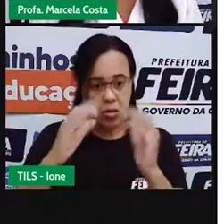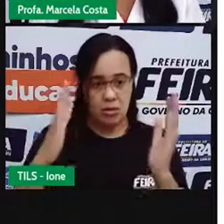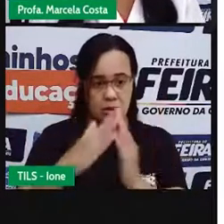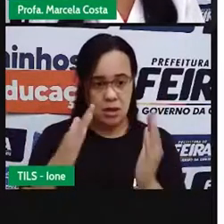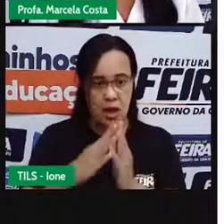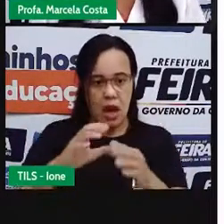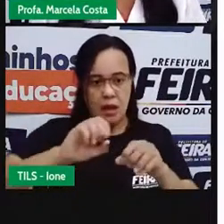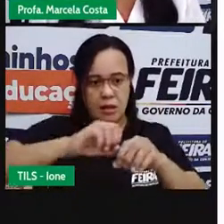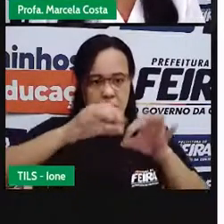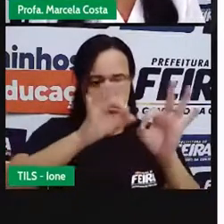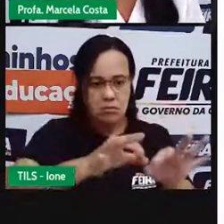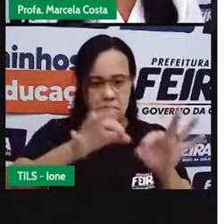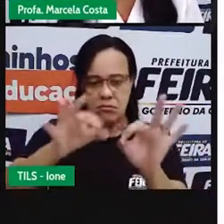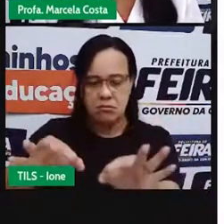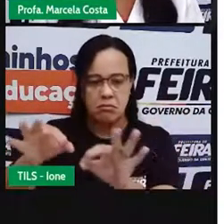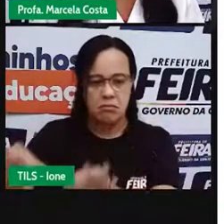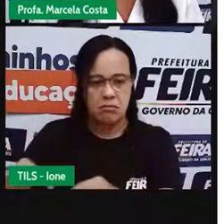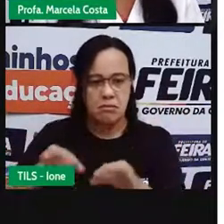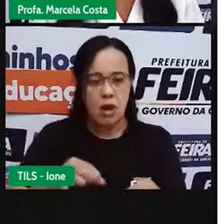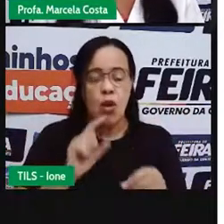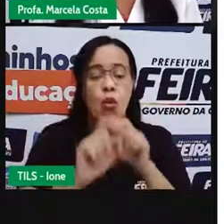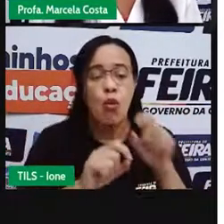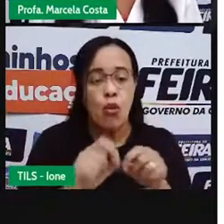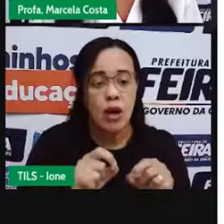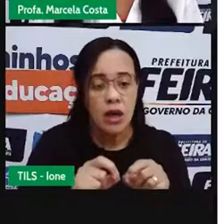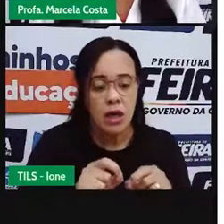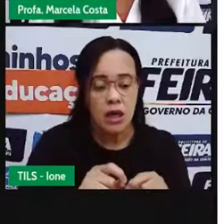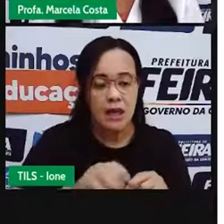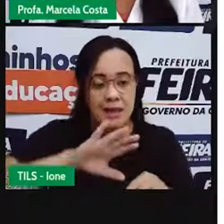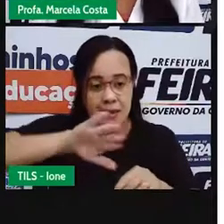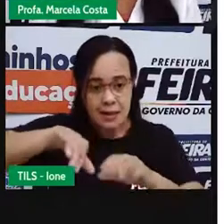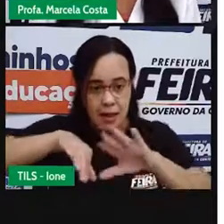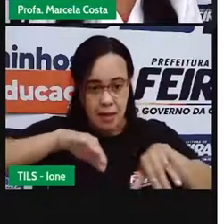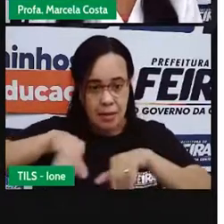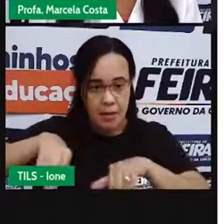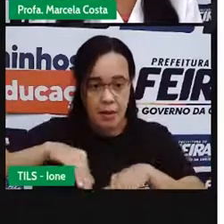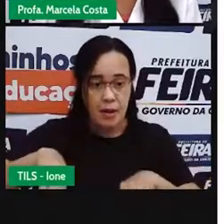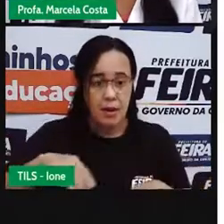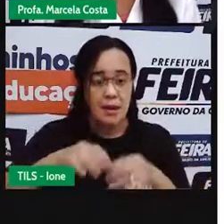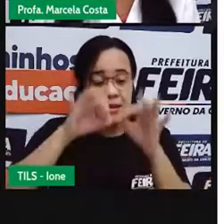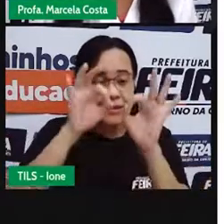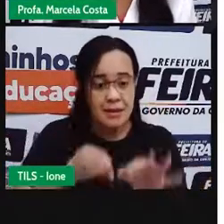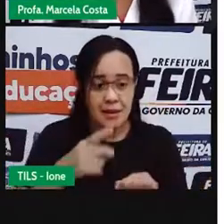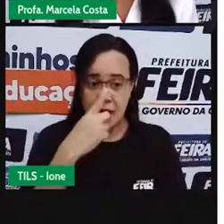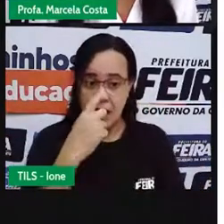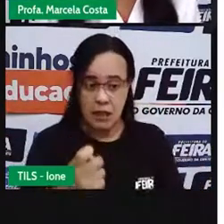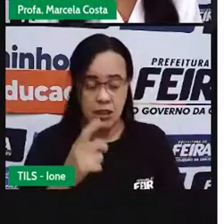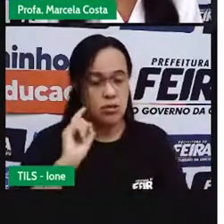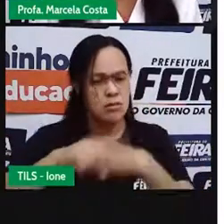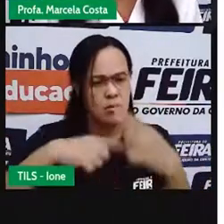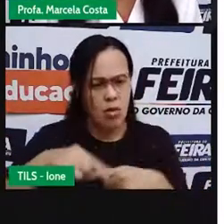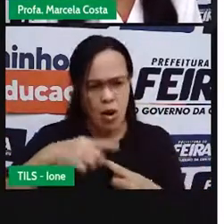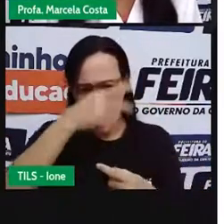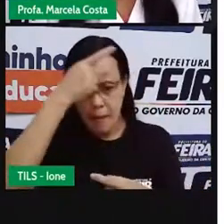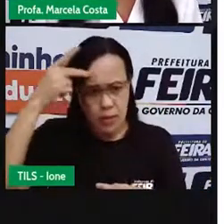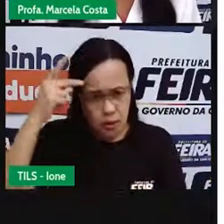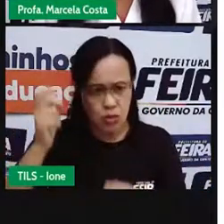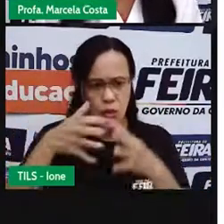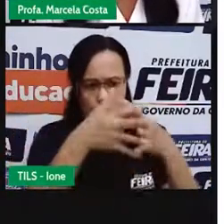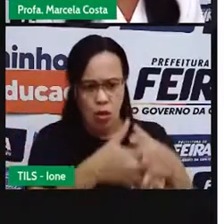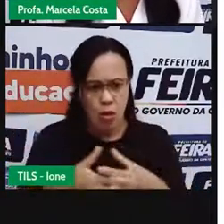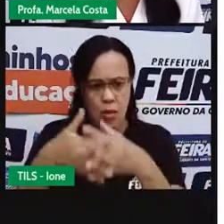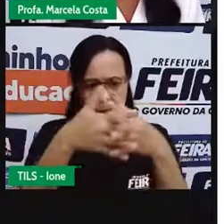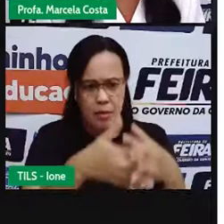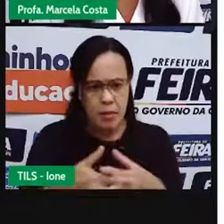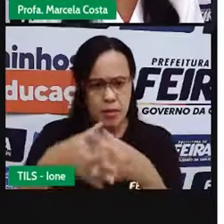na lixeira, num espaço ali em frente à nossa casa, esperando esses profissionais passarem num caminhão apropriado